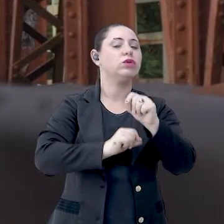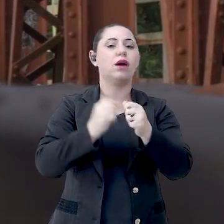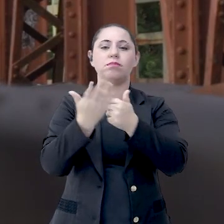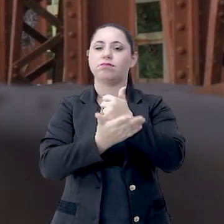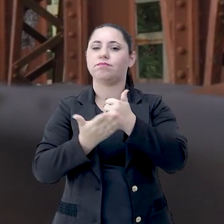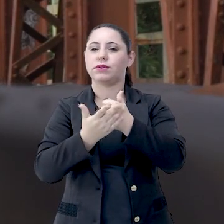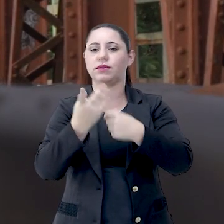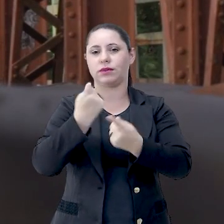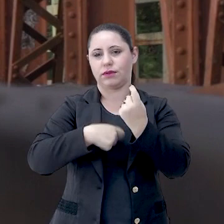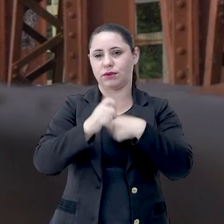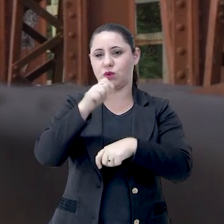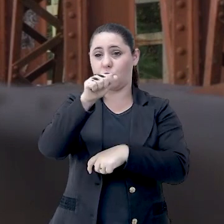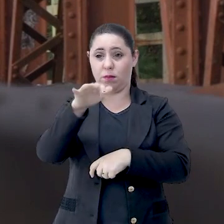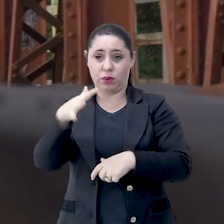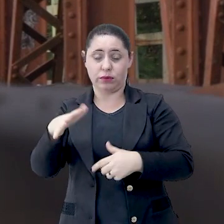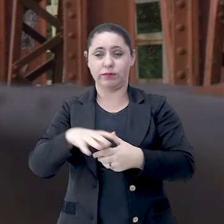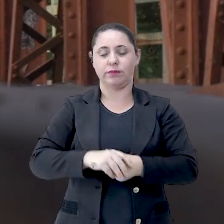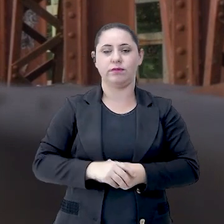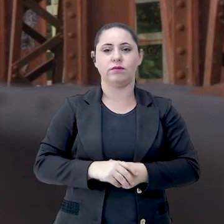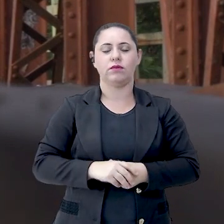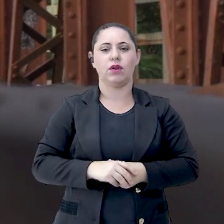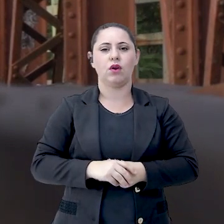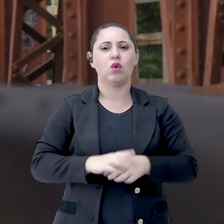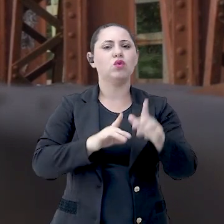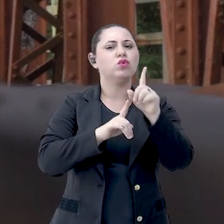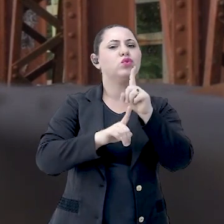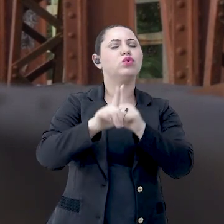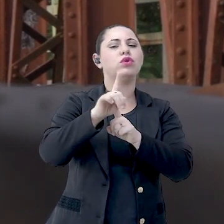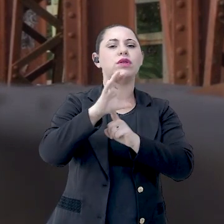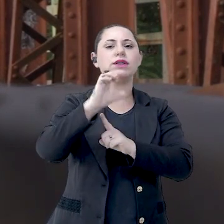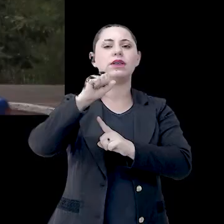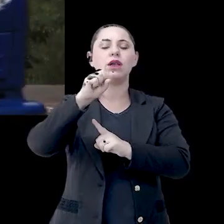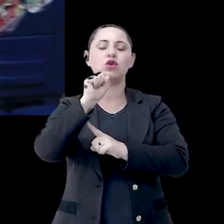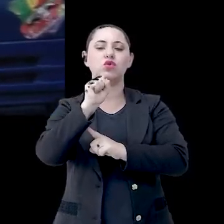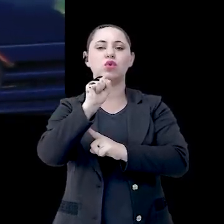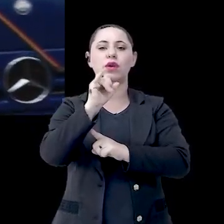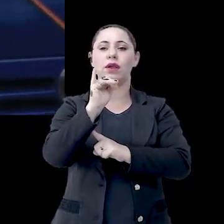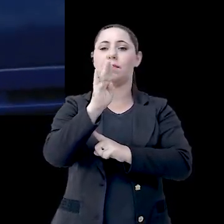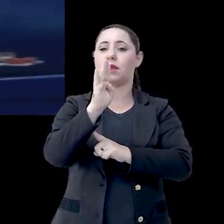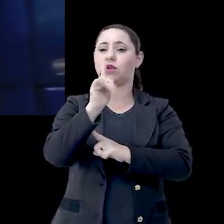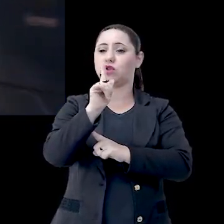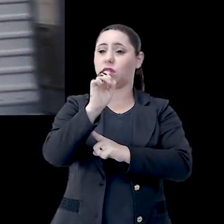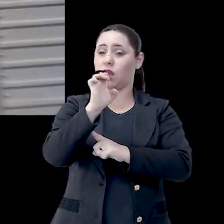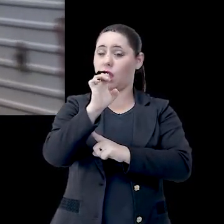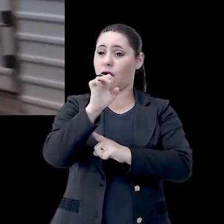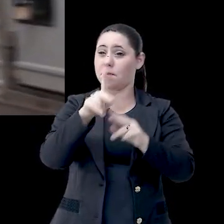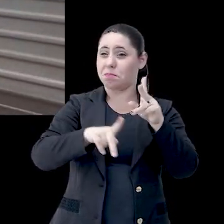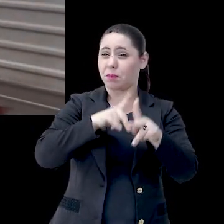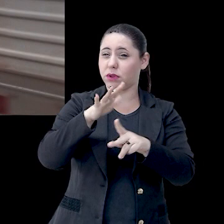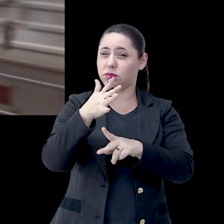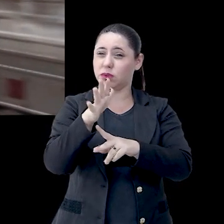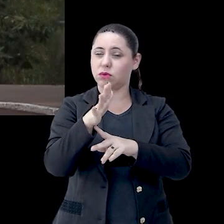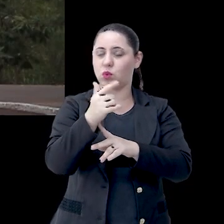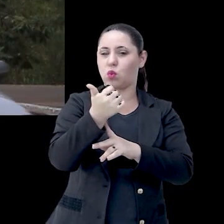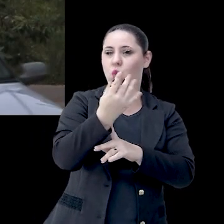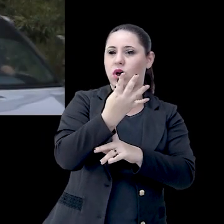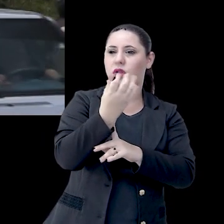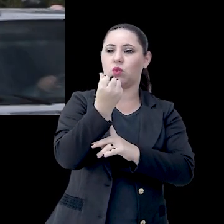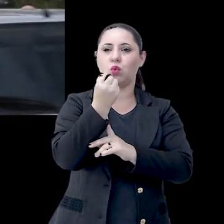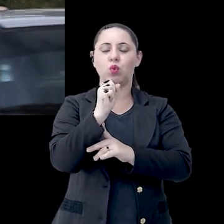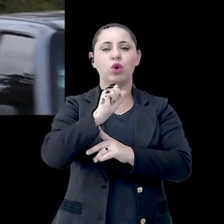Segundo dados do censo do IBGE, a população é estimada em 48.029